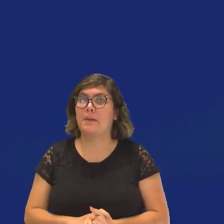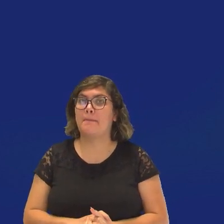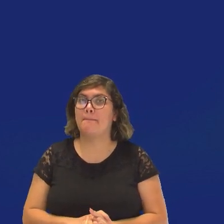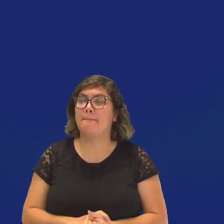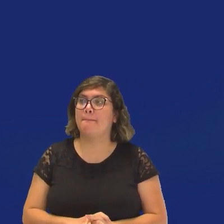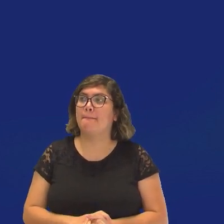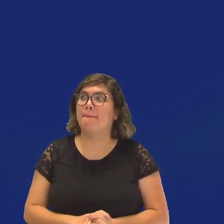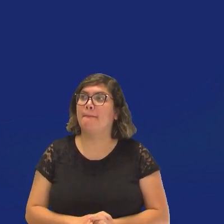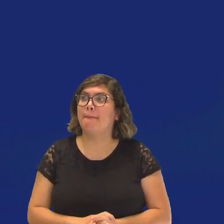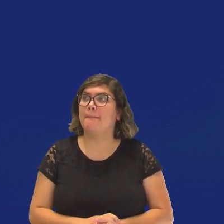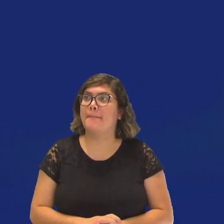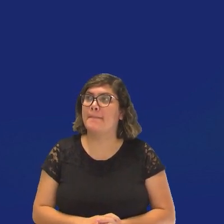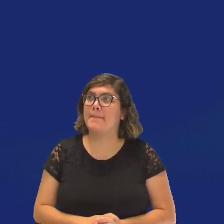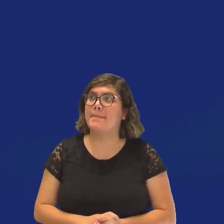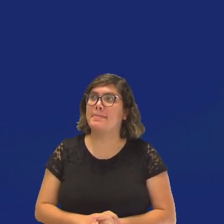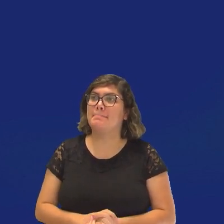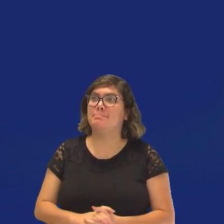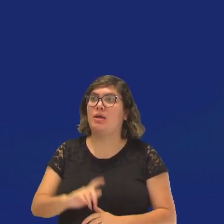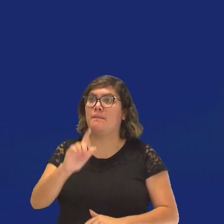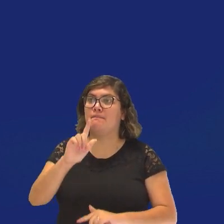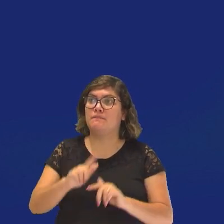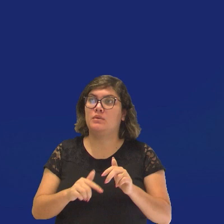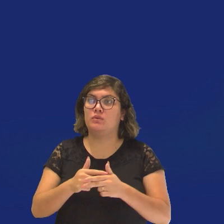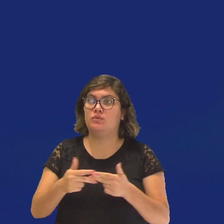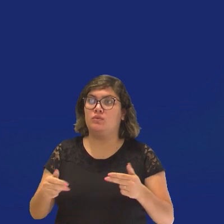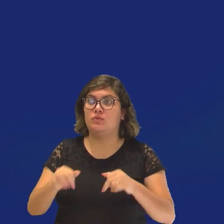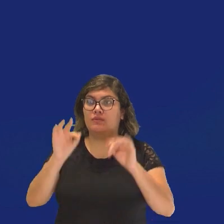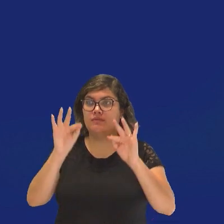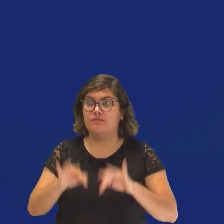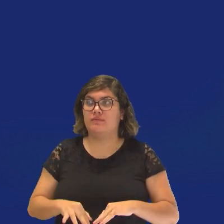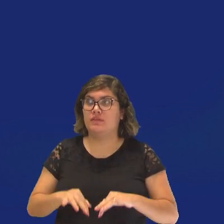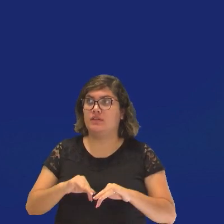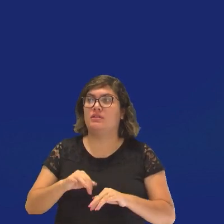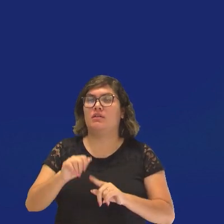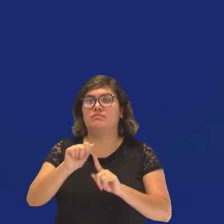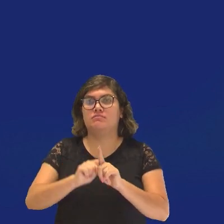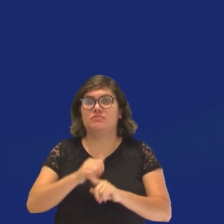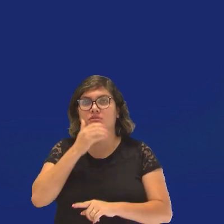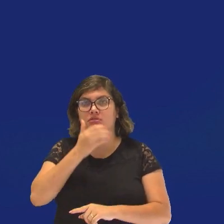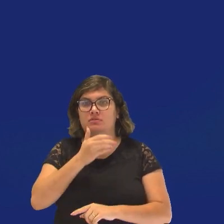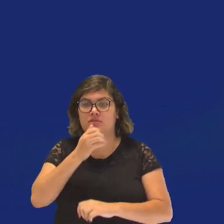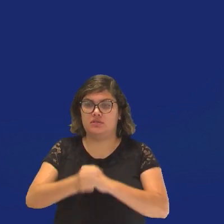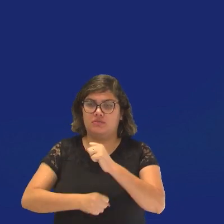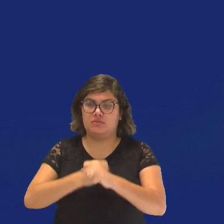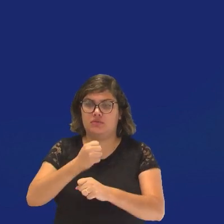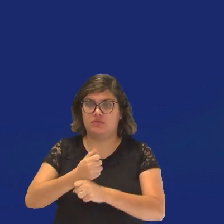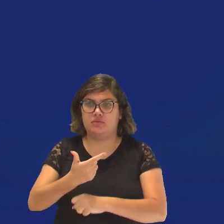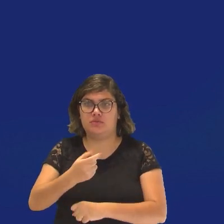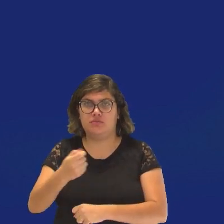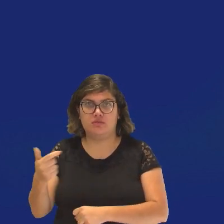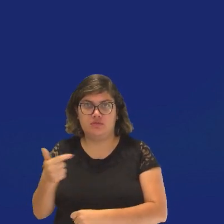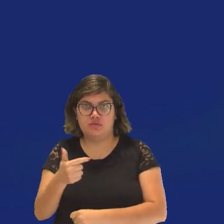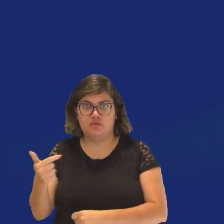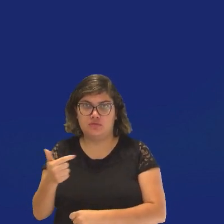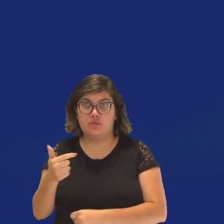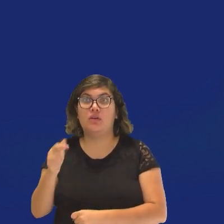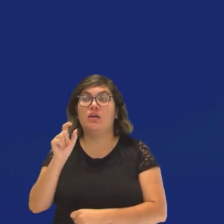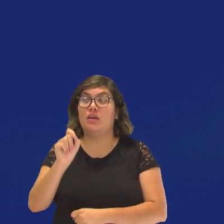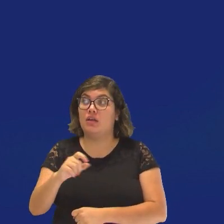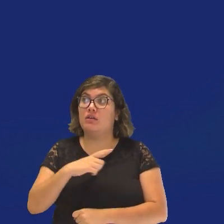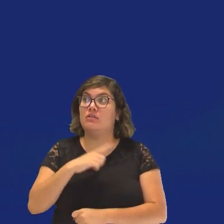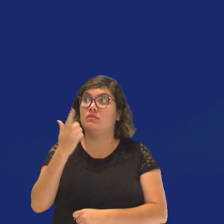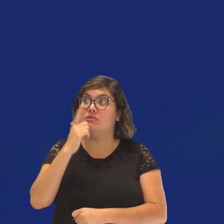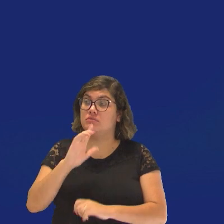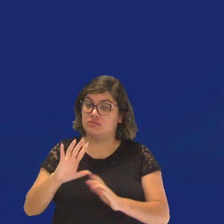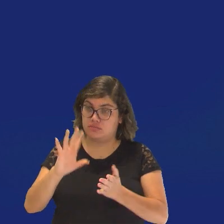Então, o que é o produto final esperado lá em dezembro de 2022? É um produto final do ACT